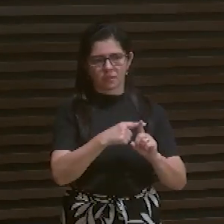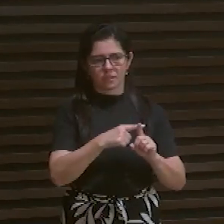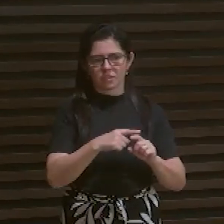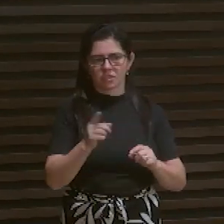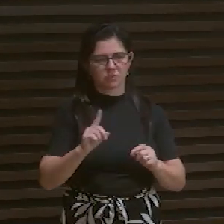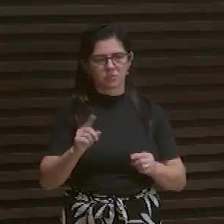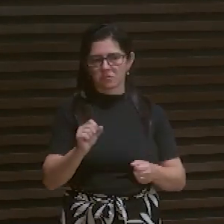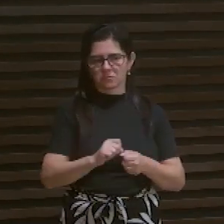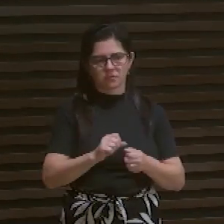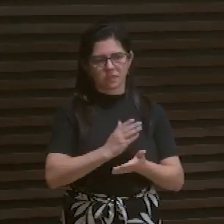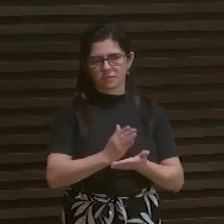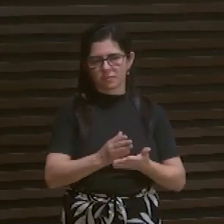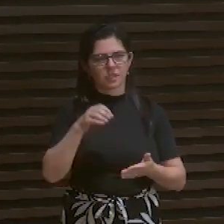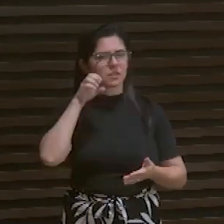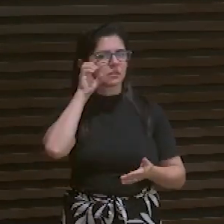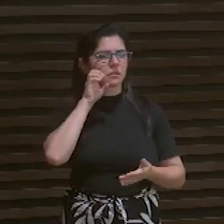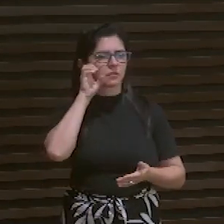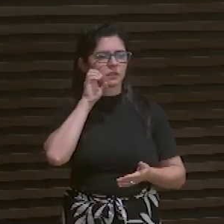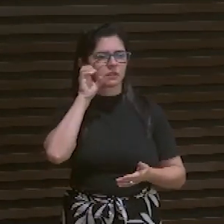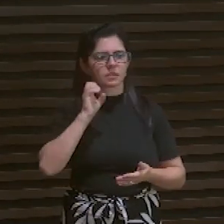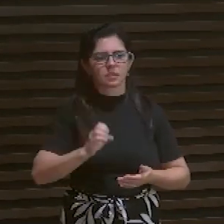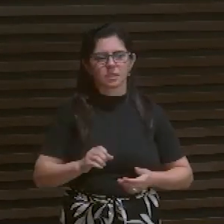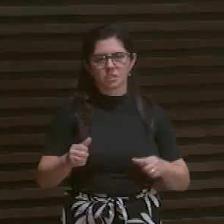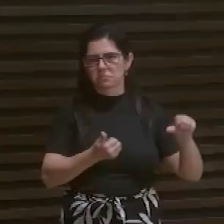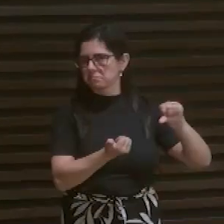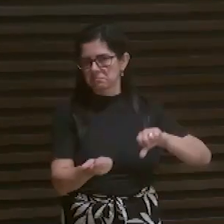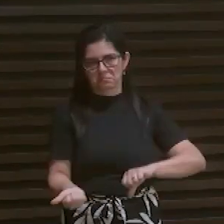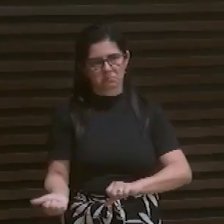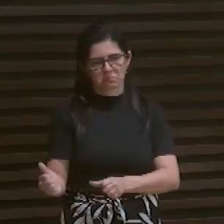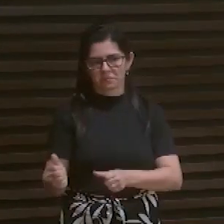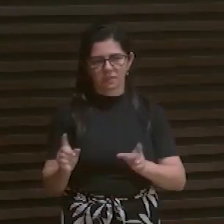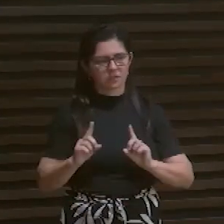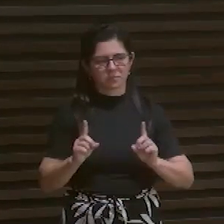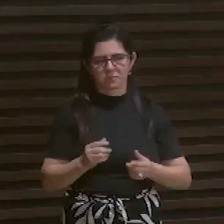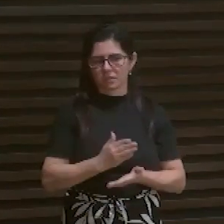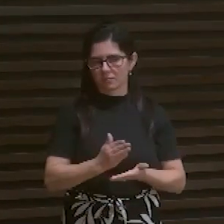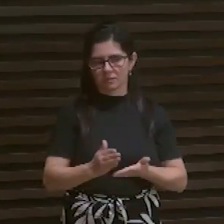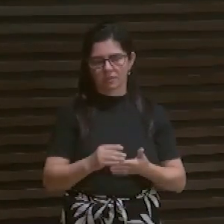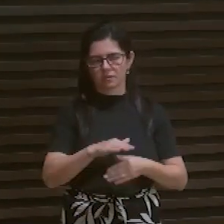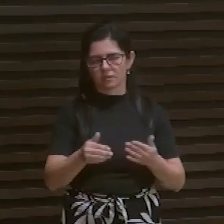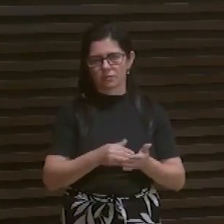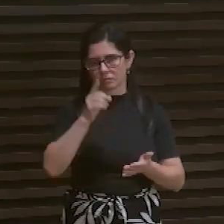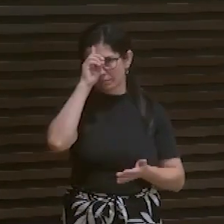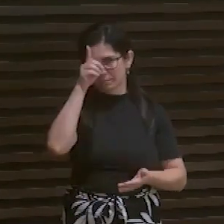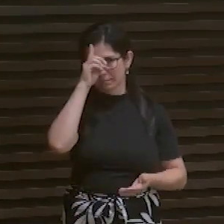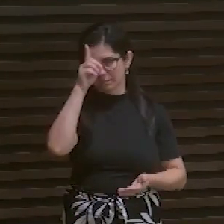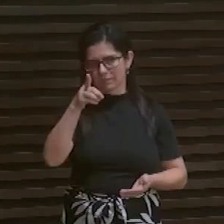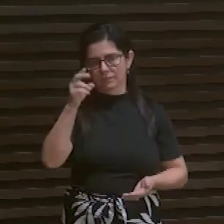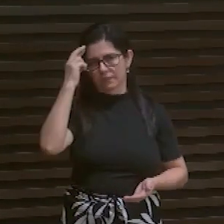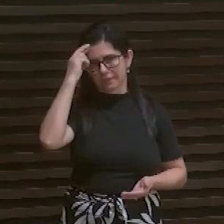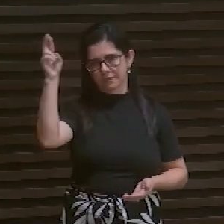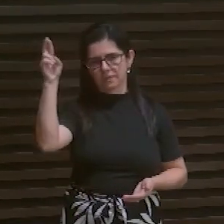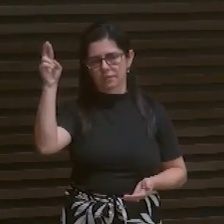da ceia, não foi batizado, não participa de todos esses mandamentos do Senhor, meu irmão, quero dizer uma